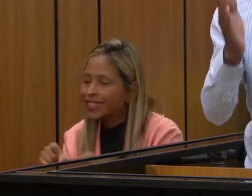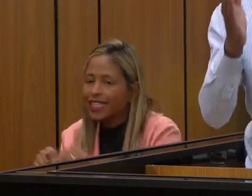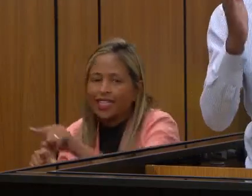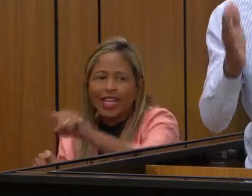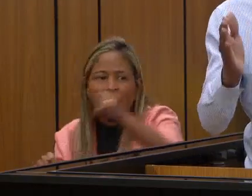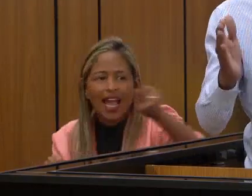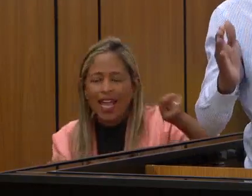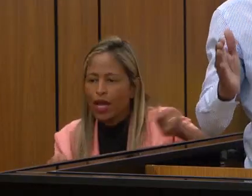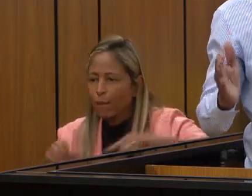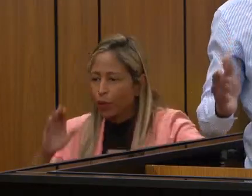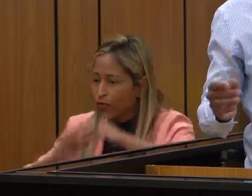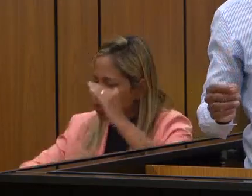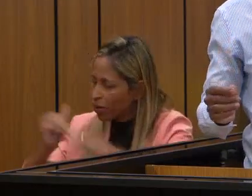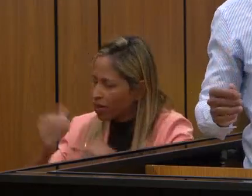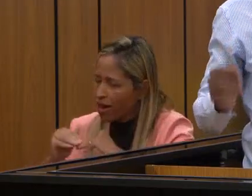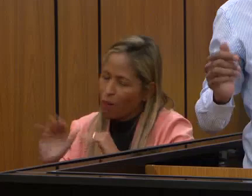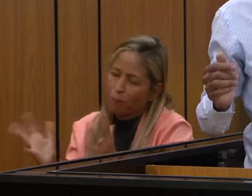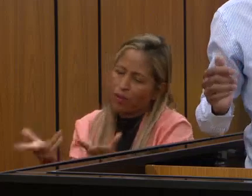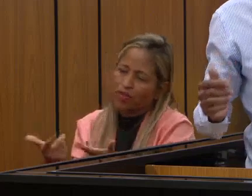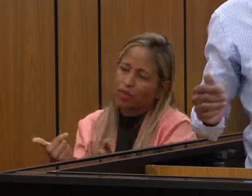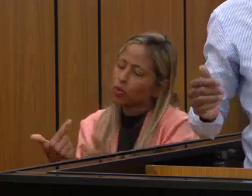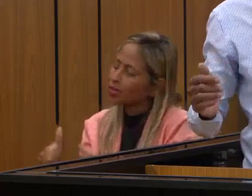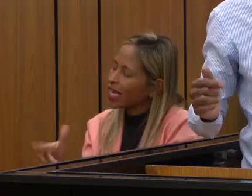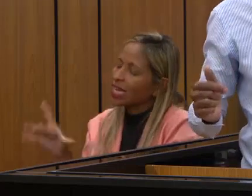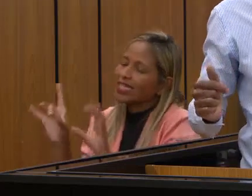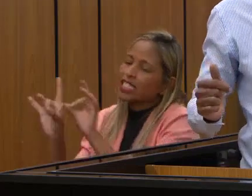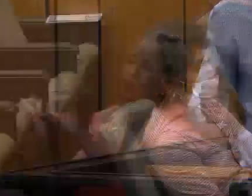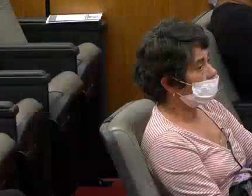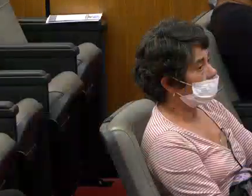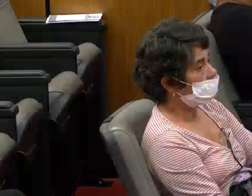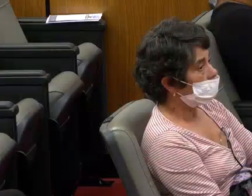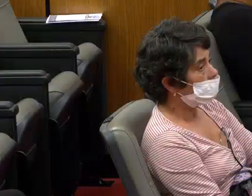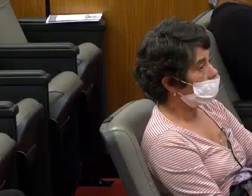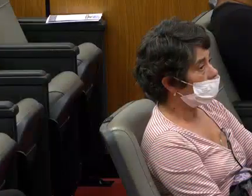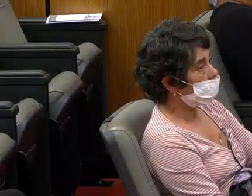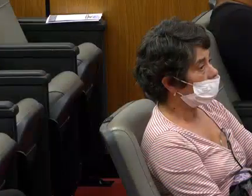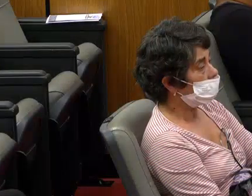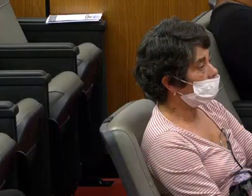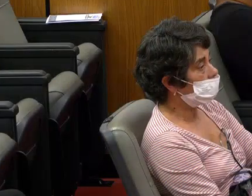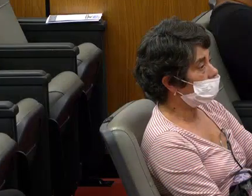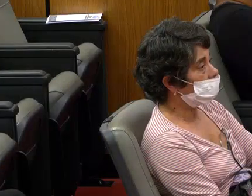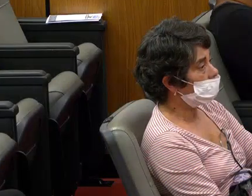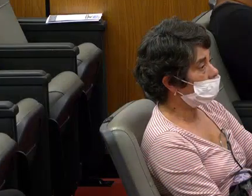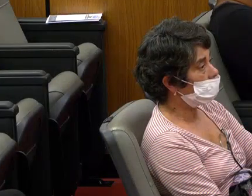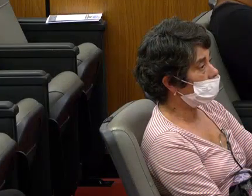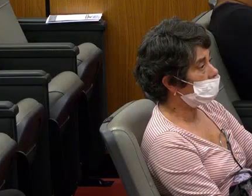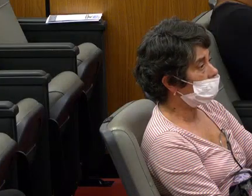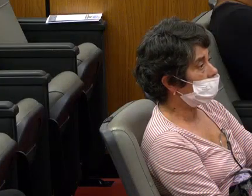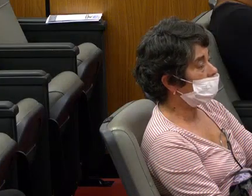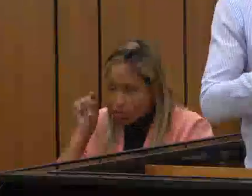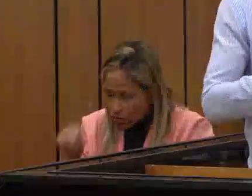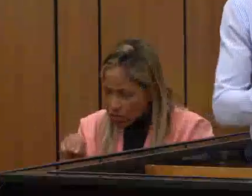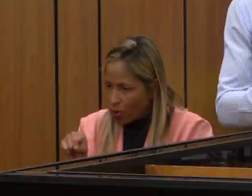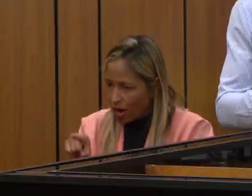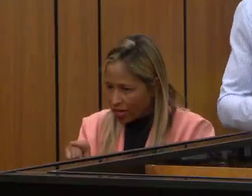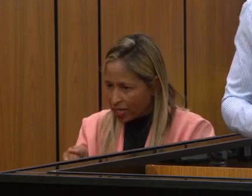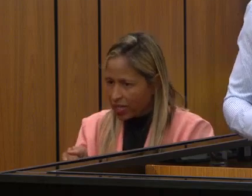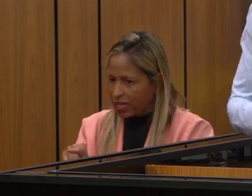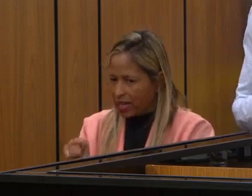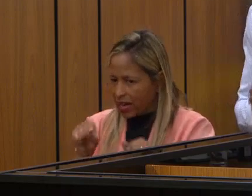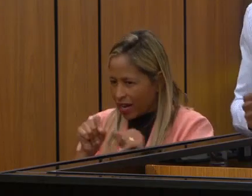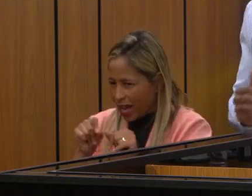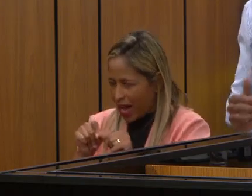por profissional qualificado com especialização inclusive porque o que a gente via ali no modo